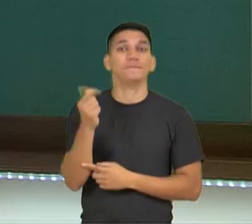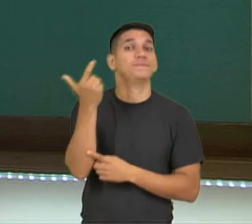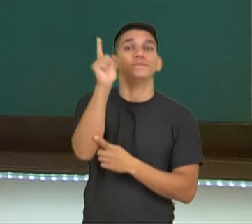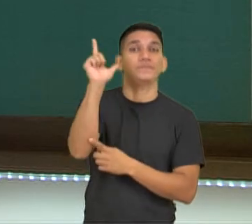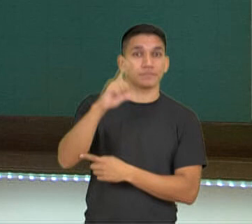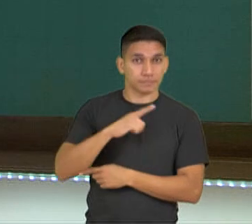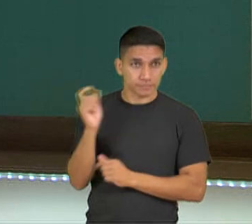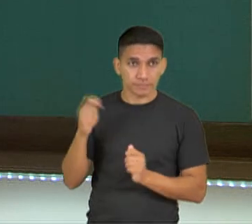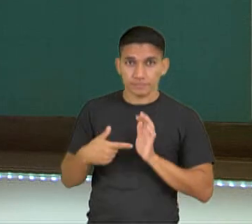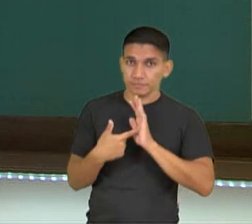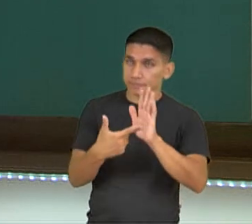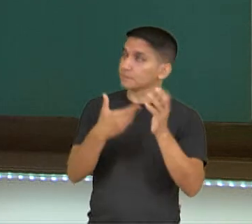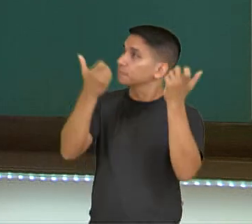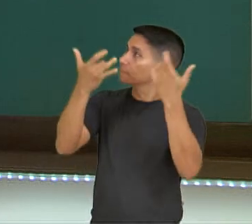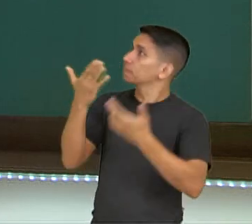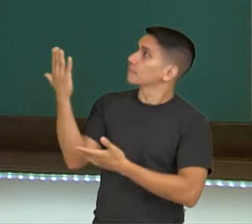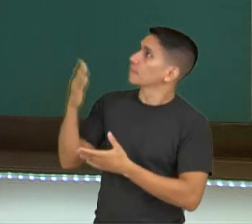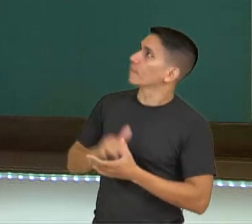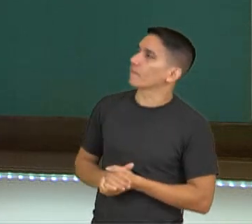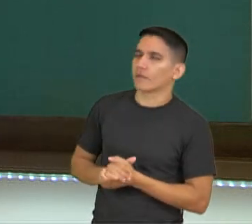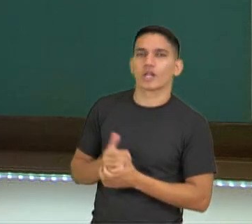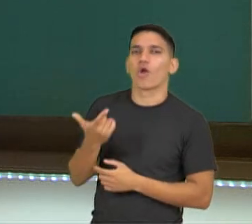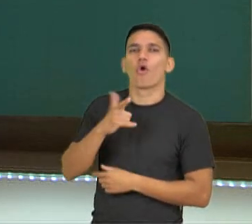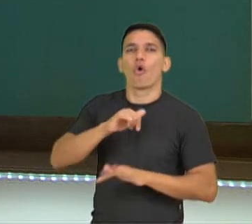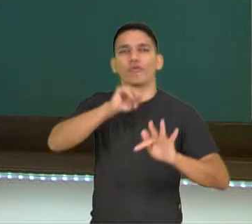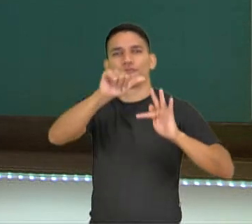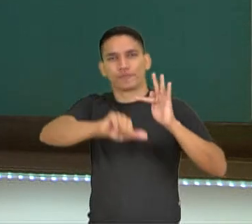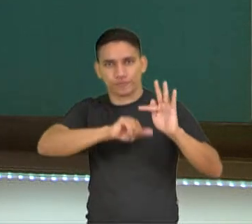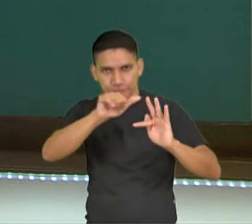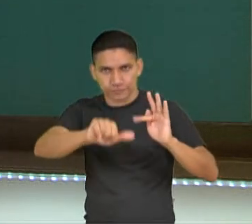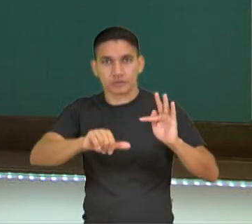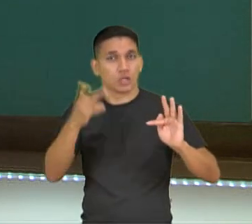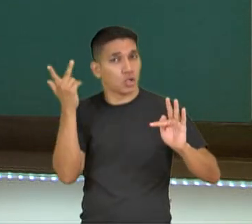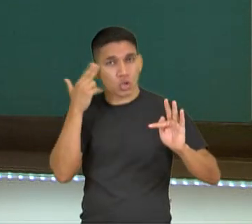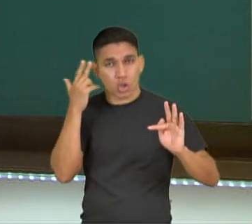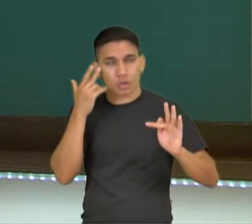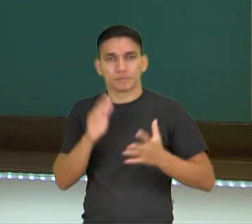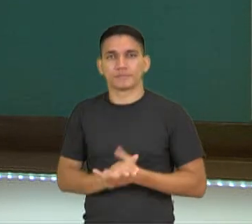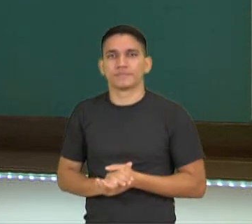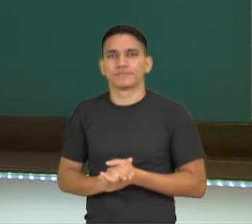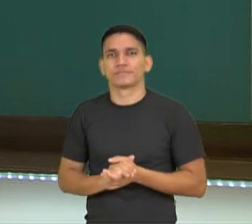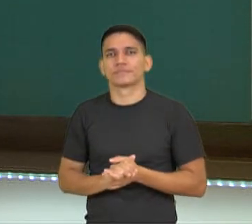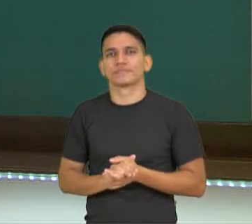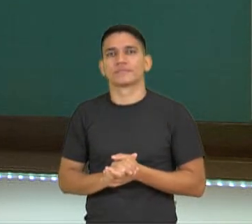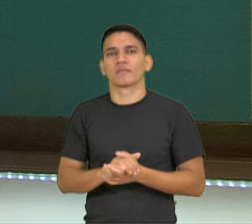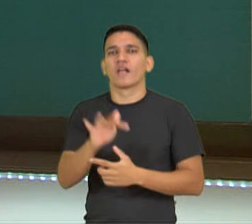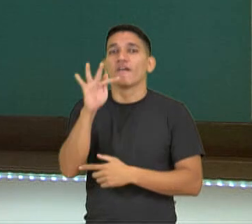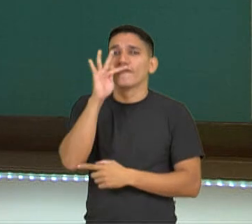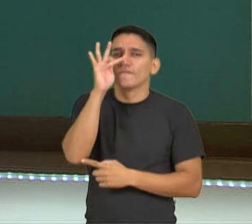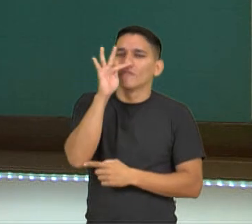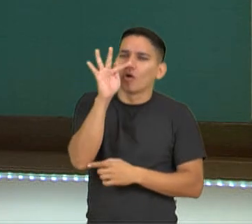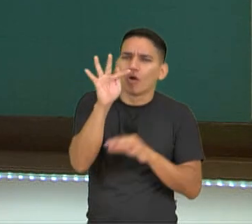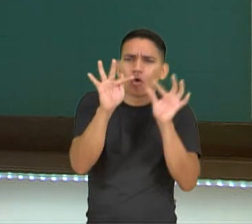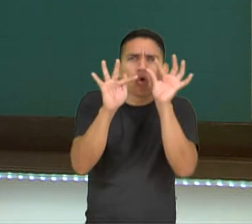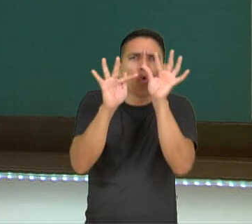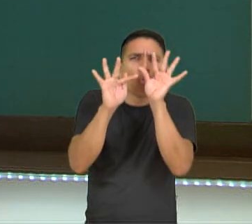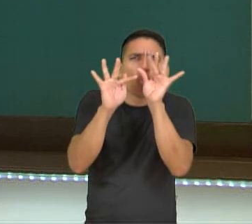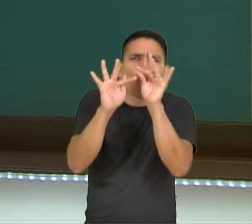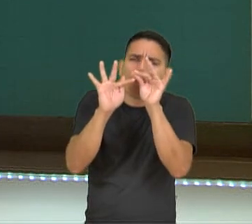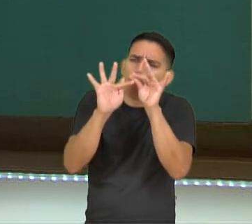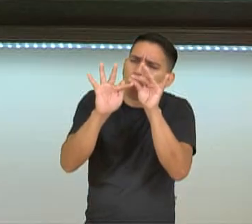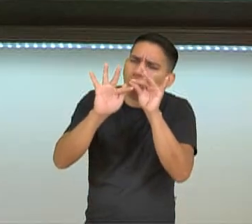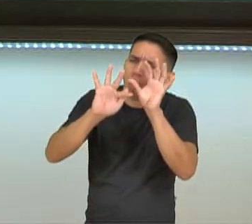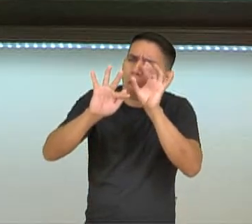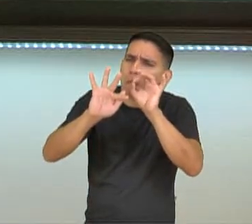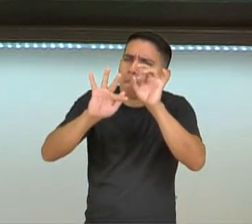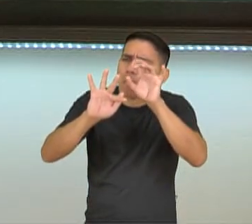pode trazer? Olha só, outro fenômeno físico bastante comum, orvalho em flores, o orvalho em